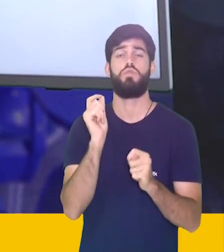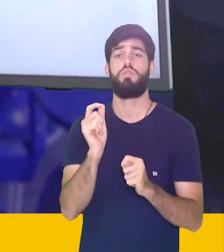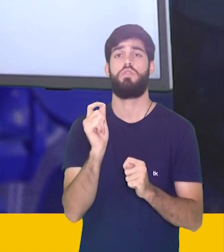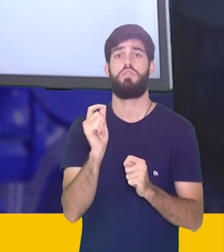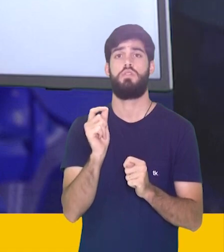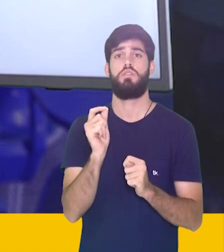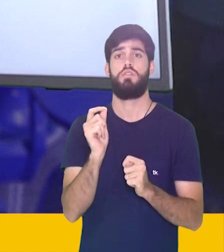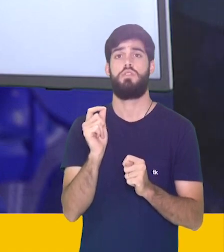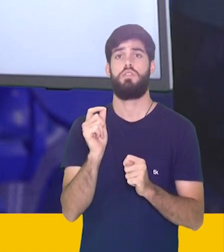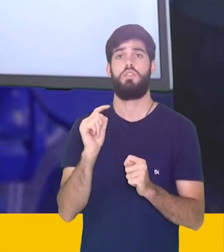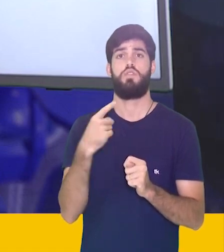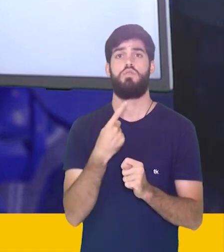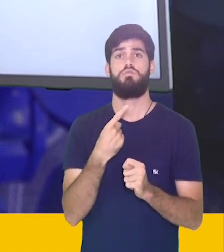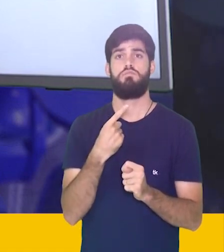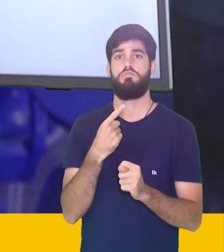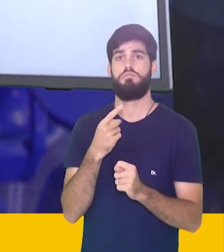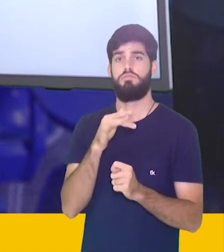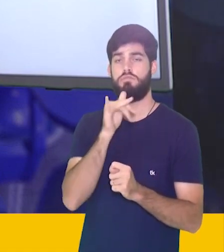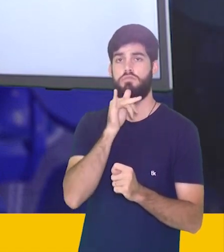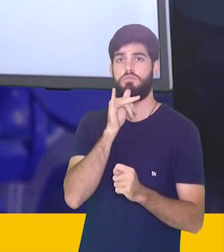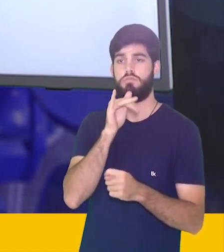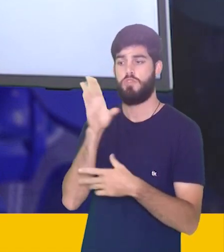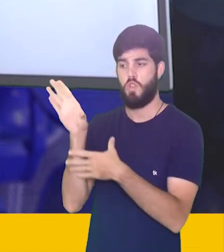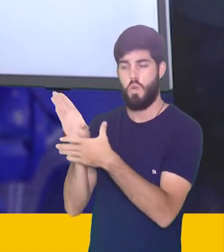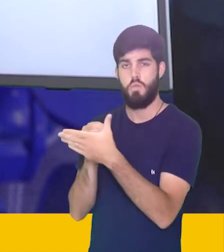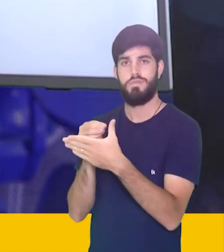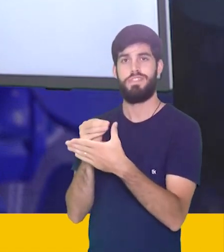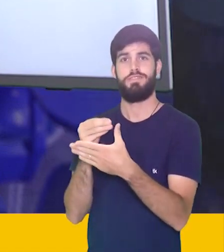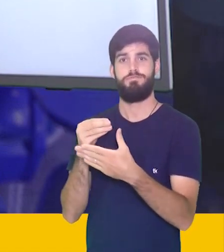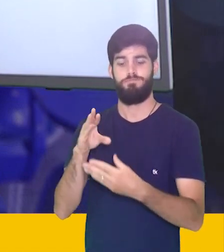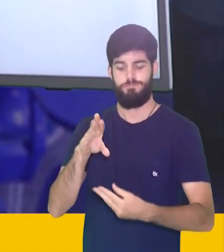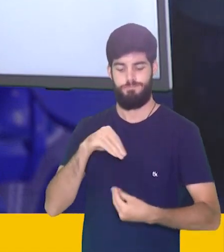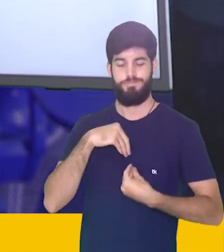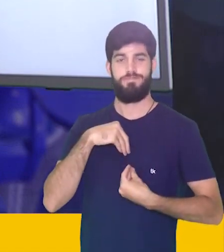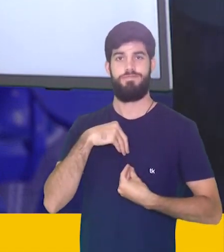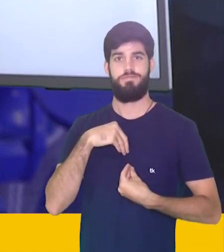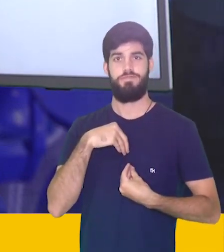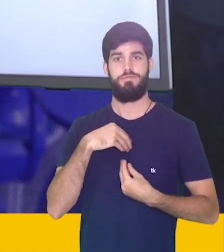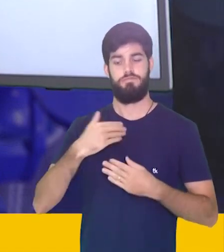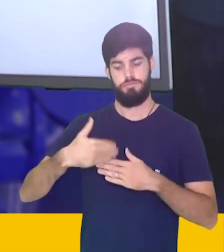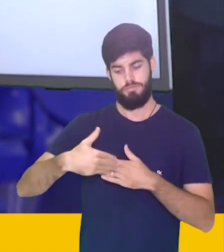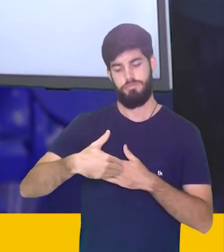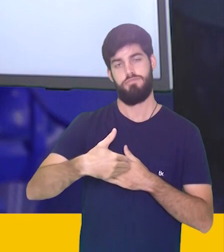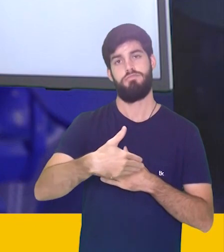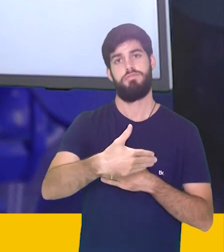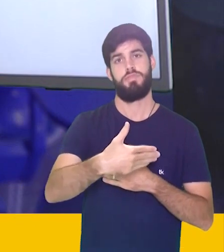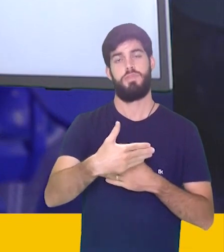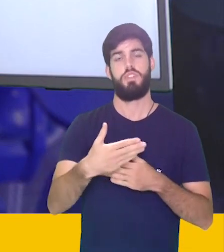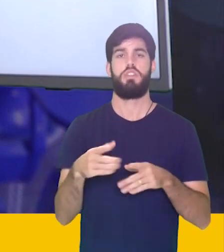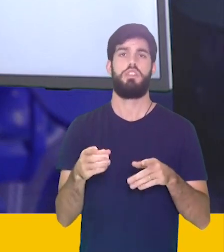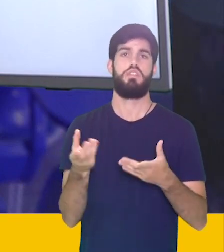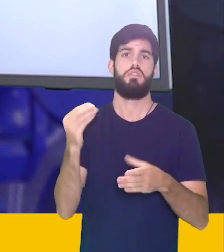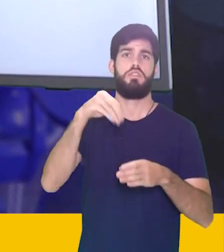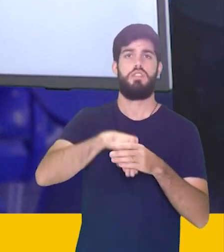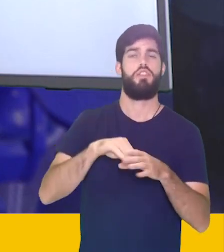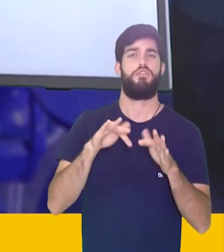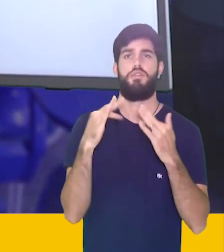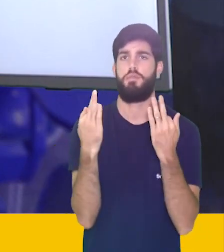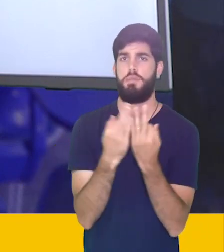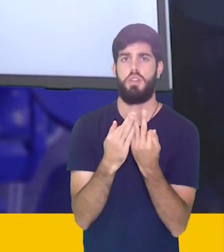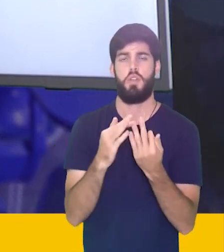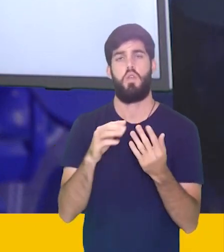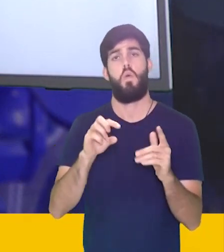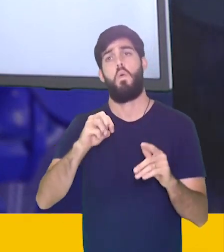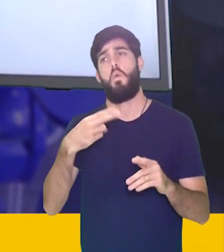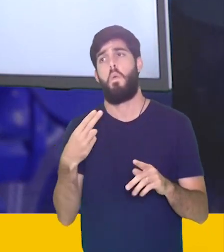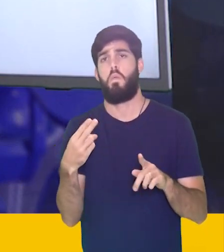elementos que nós herdamos e assumimos à medida que a gente cresce e se desenvolve dentro do seio familiar, dentro